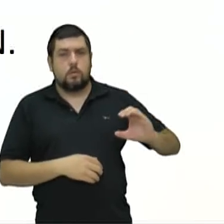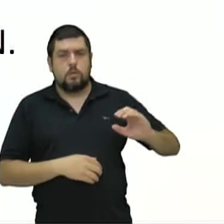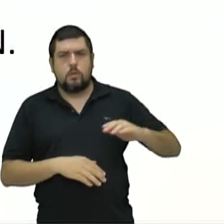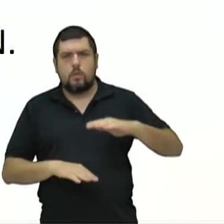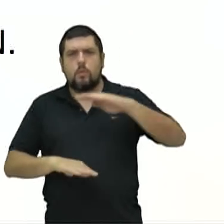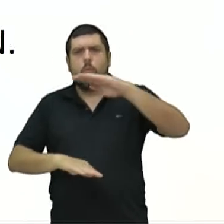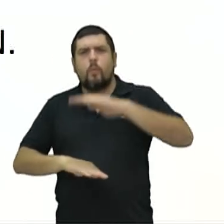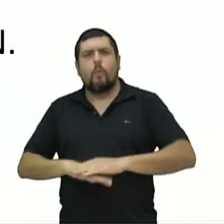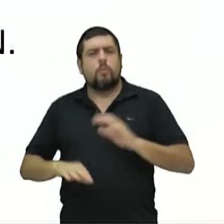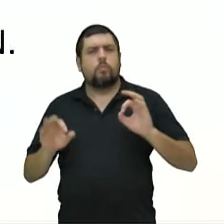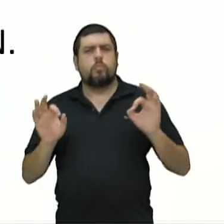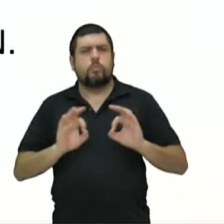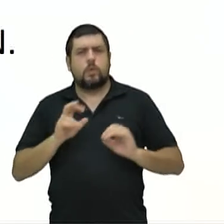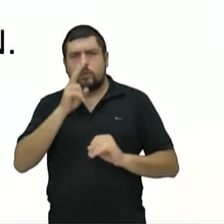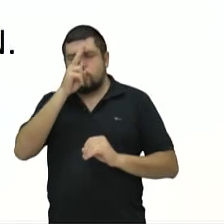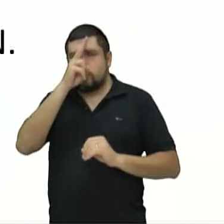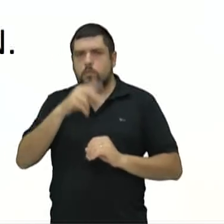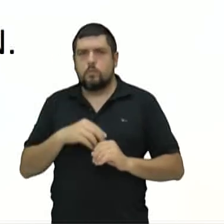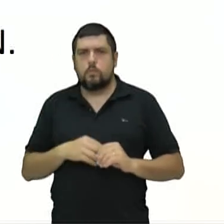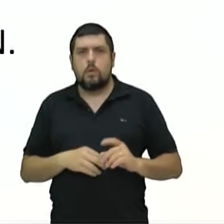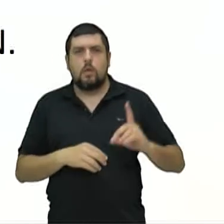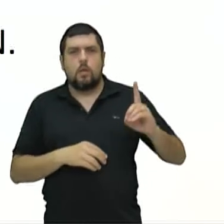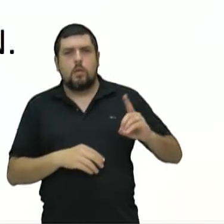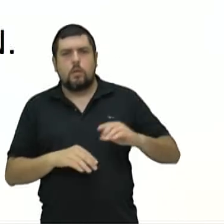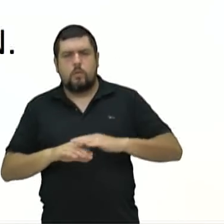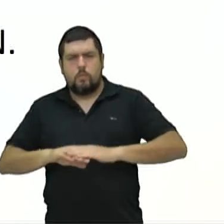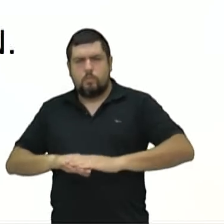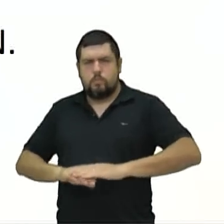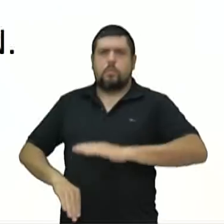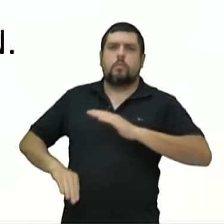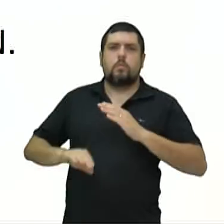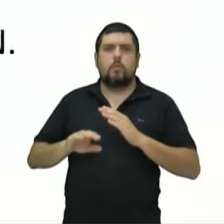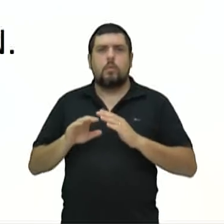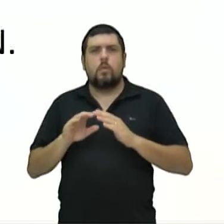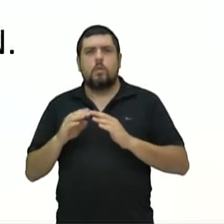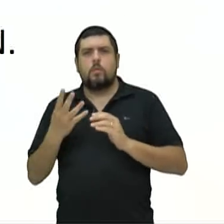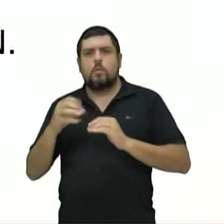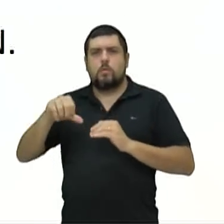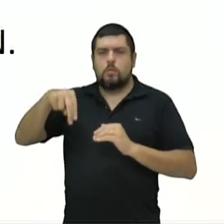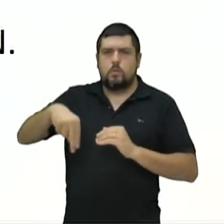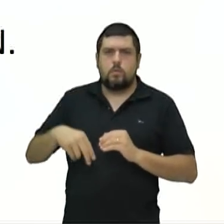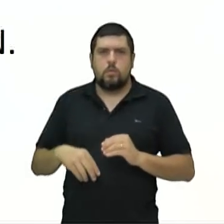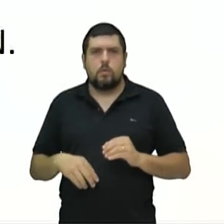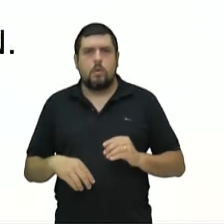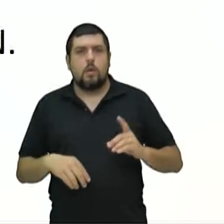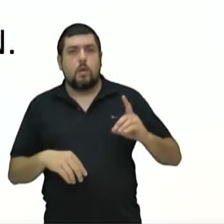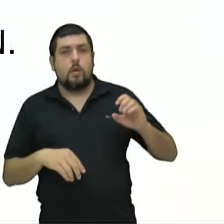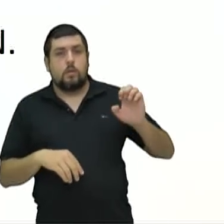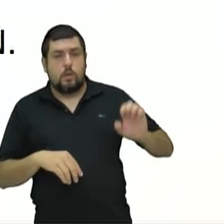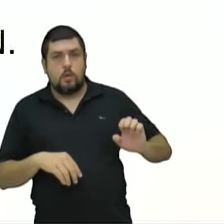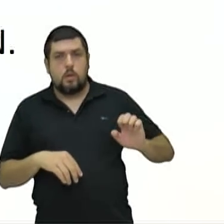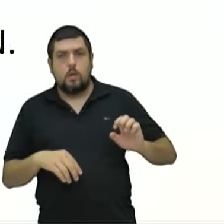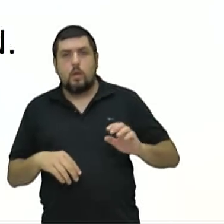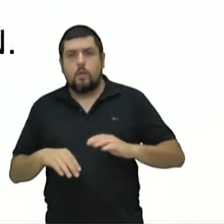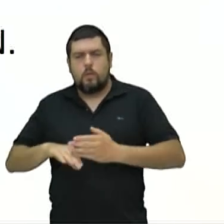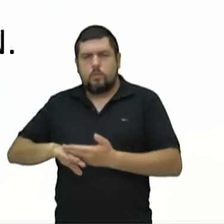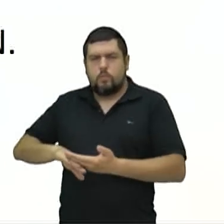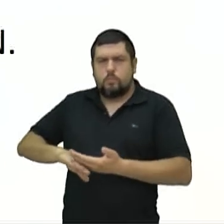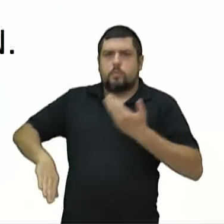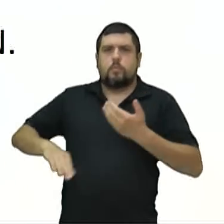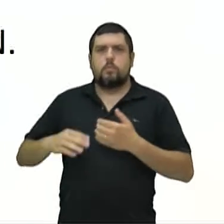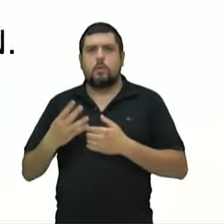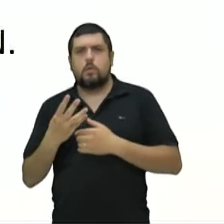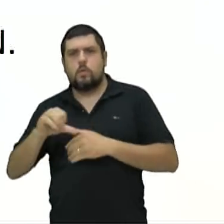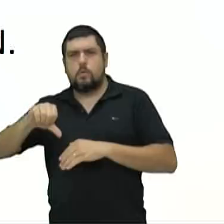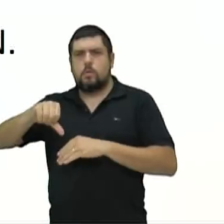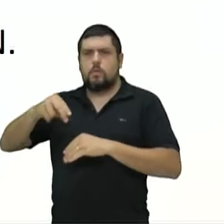D. repele a Terra com uma força de 49 newtons. Ou E. repele a Terra com uma força menor que 49